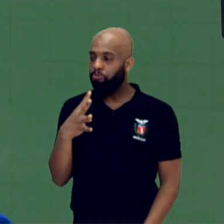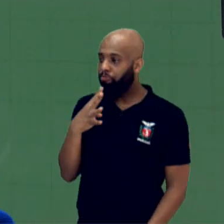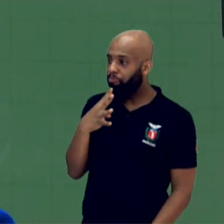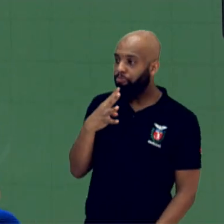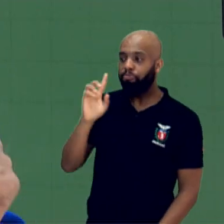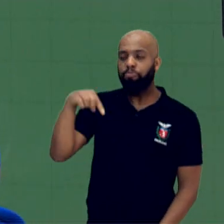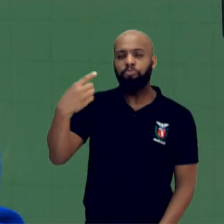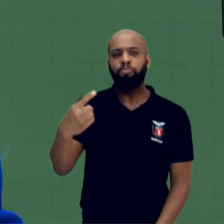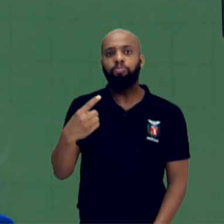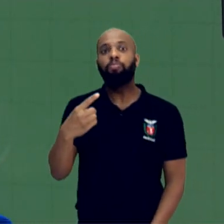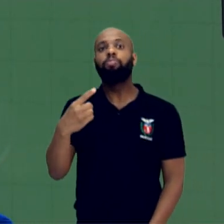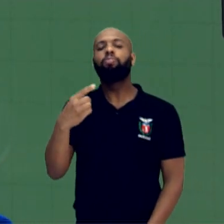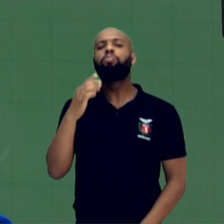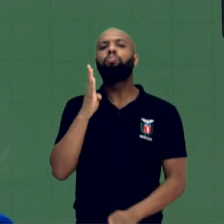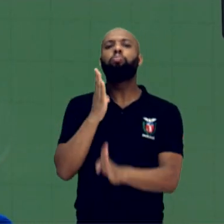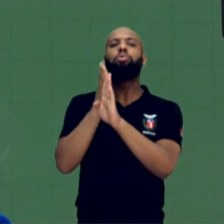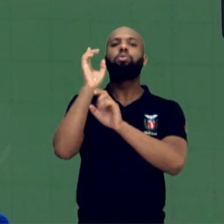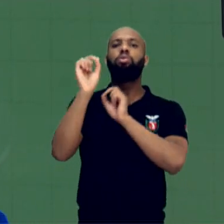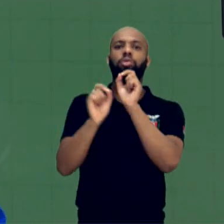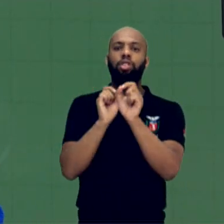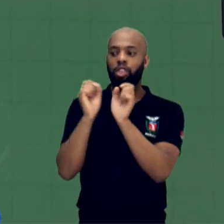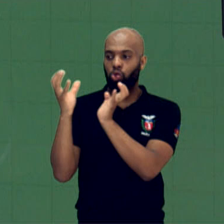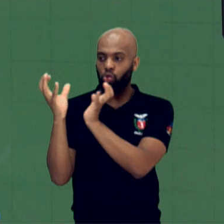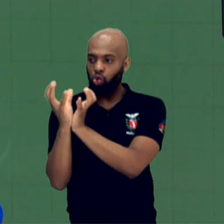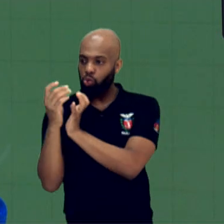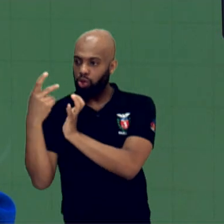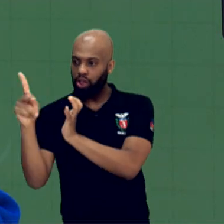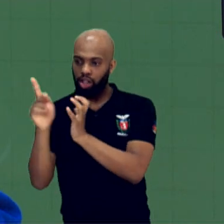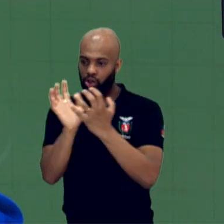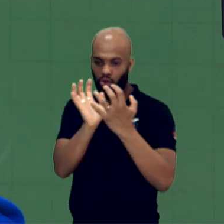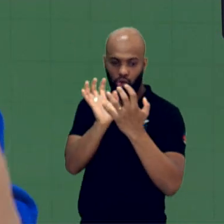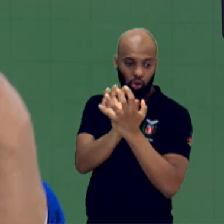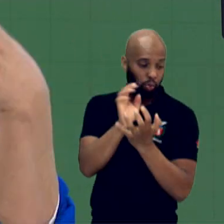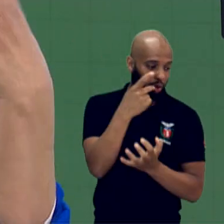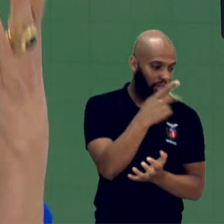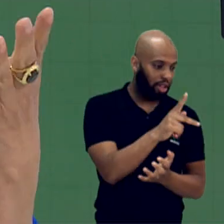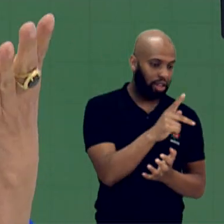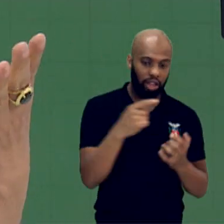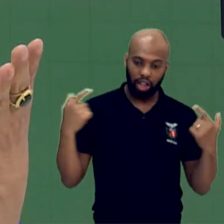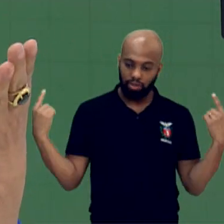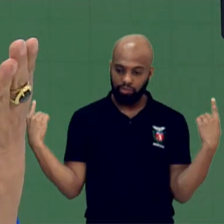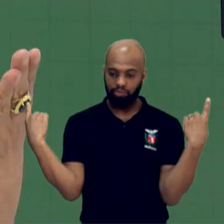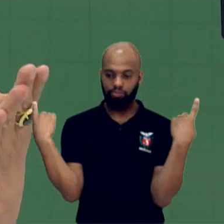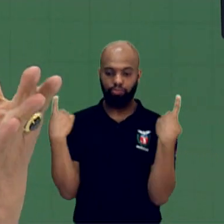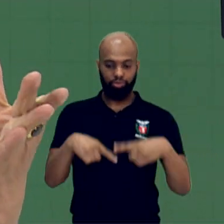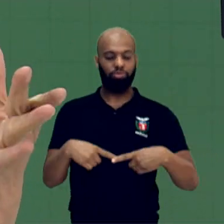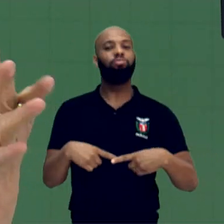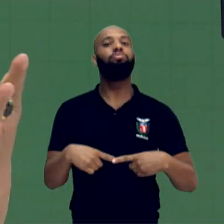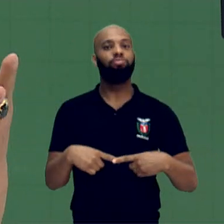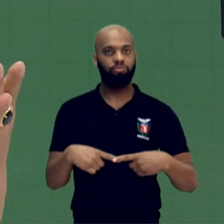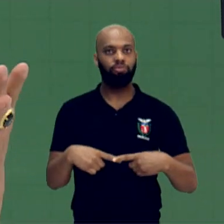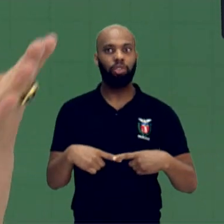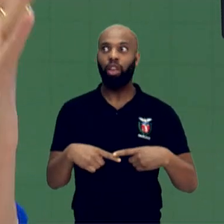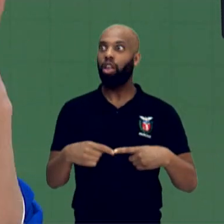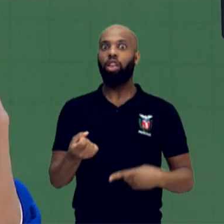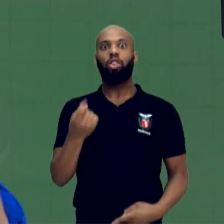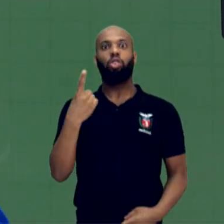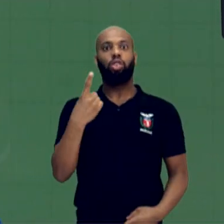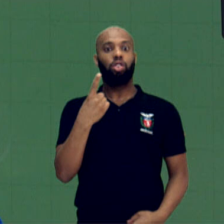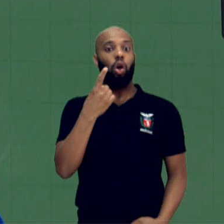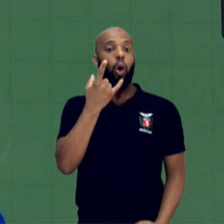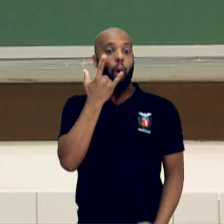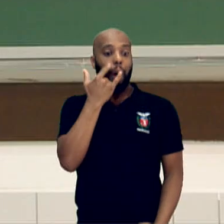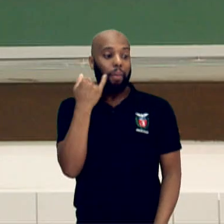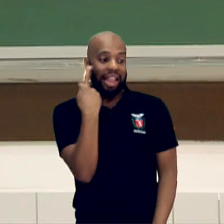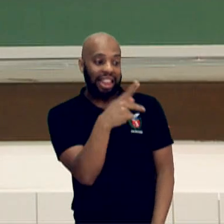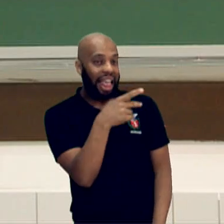que as tribos eram inimigas. Meu Deus, eles eram inimigos, as tribos inimigas, e aí o pai da